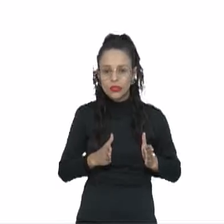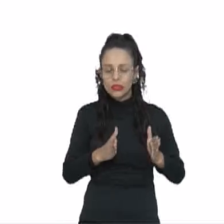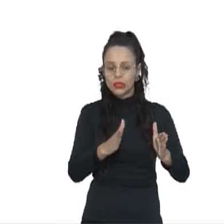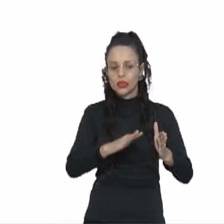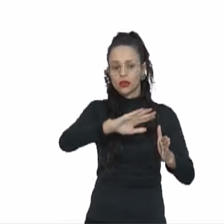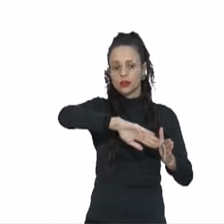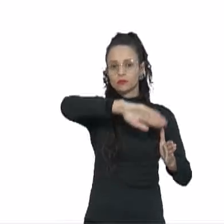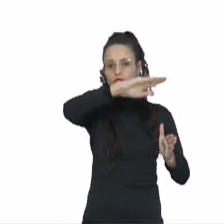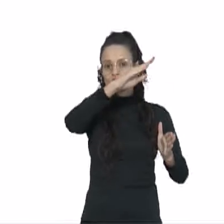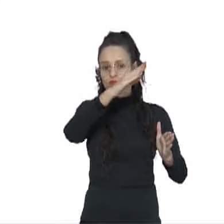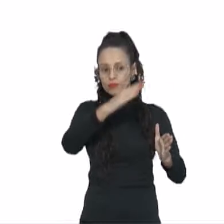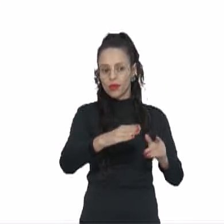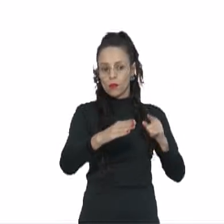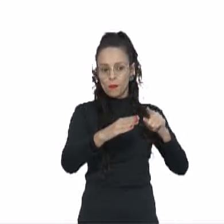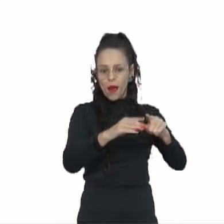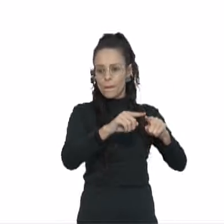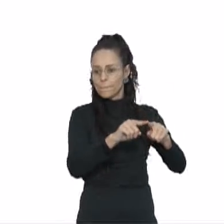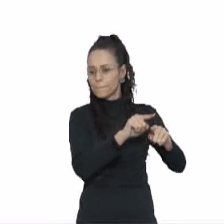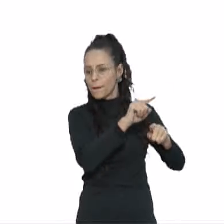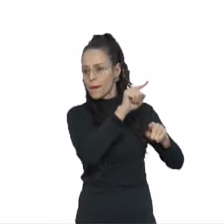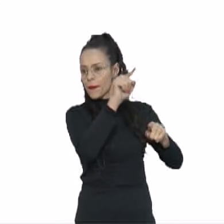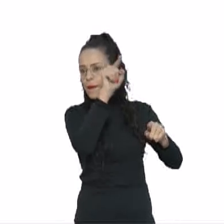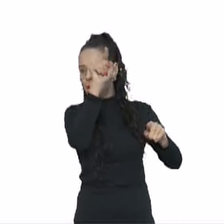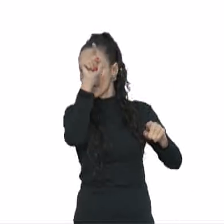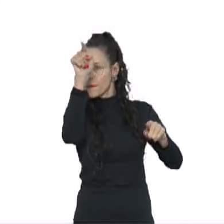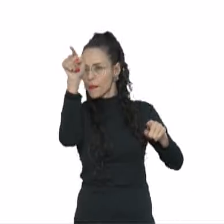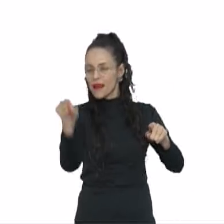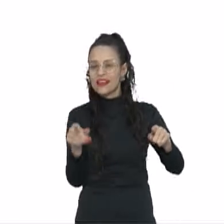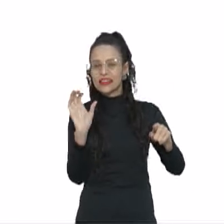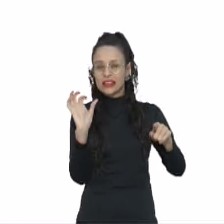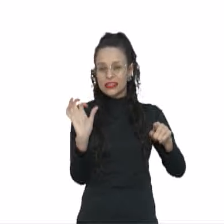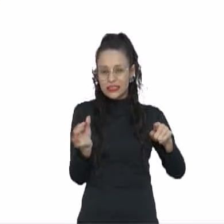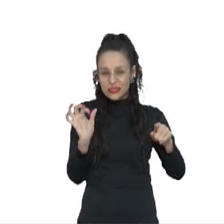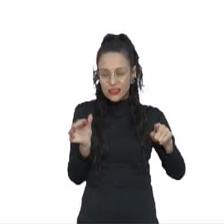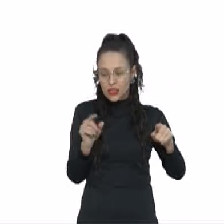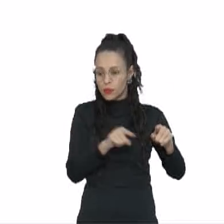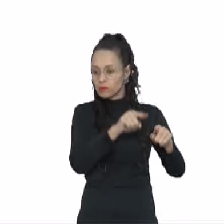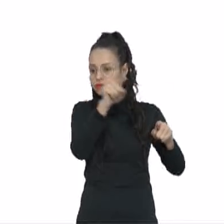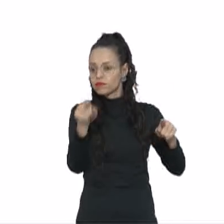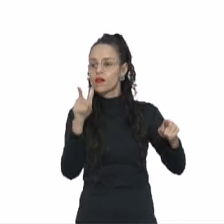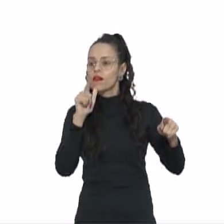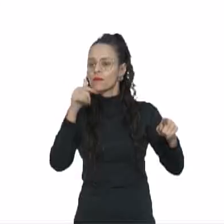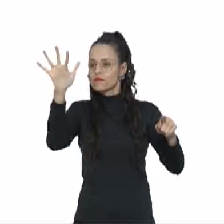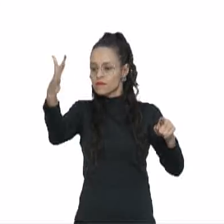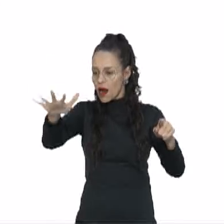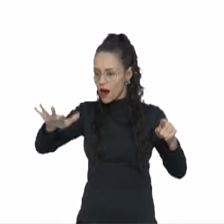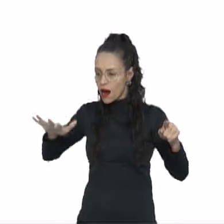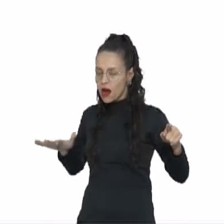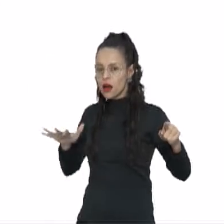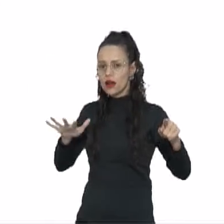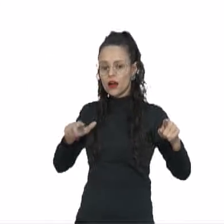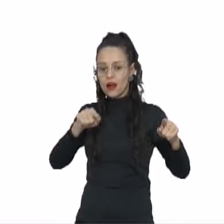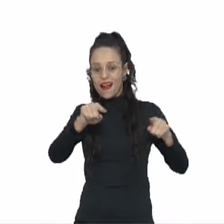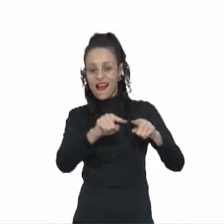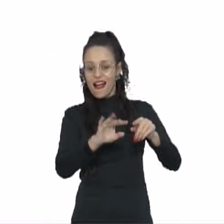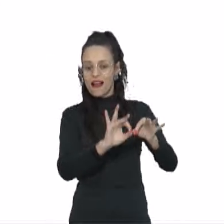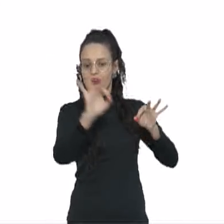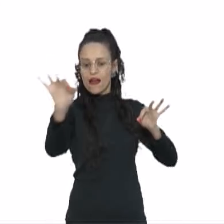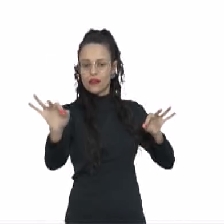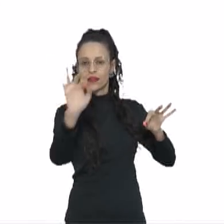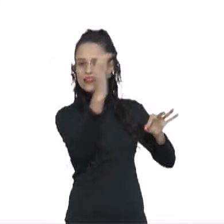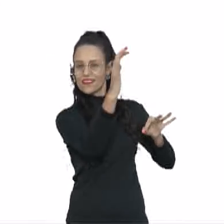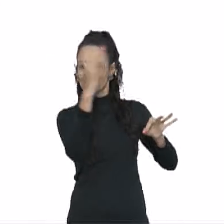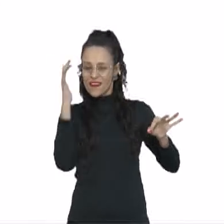Andes a uma altitude de mais de 6 mil metros até a costa litorânea, atravessando florestas tropicais quentes,